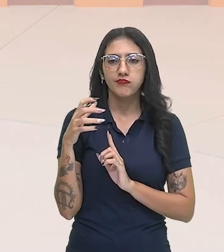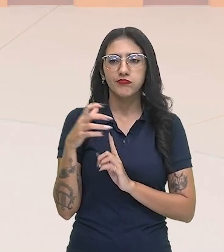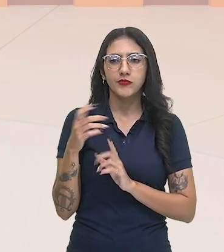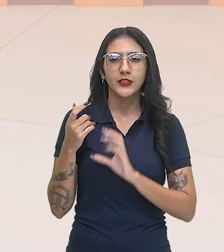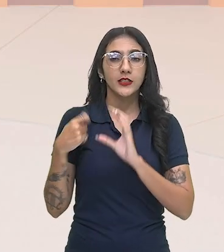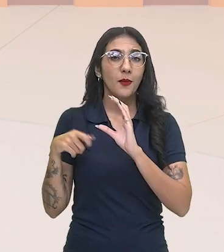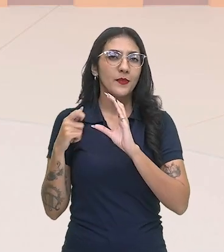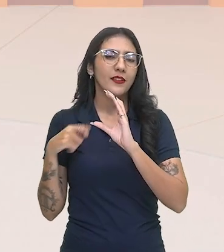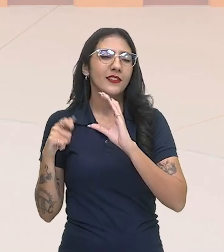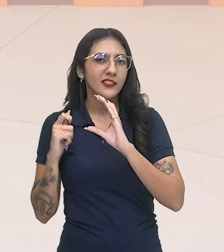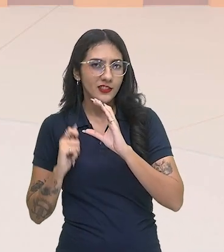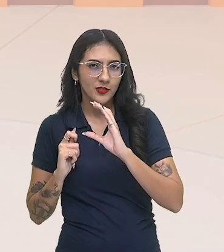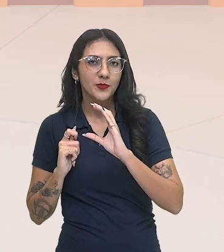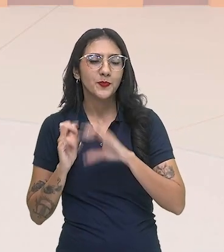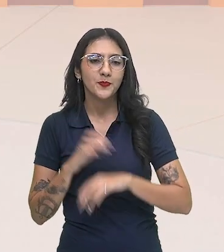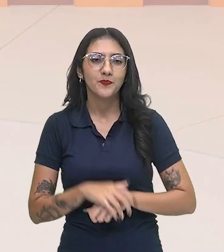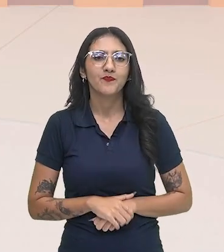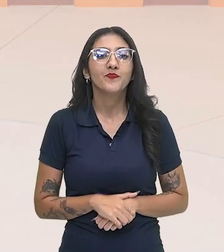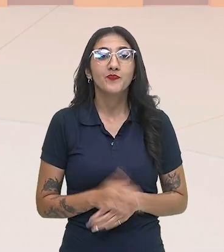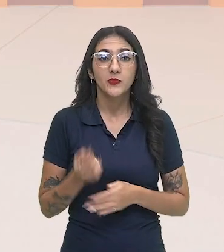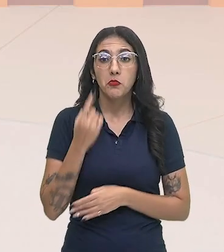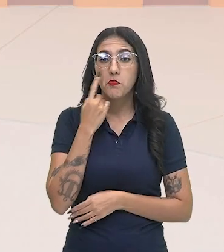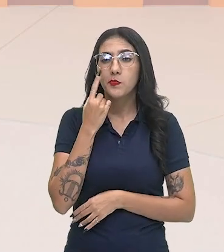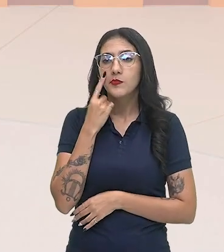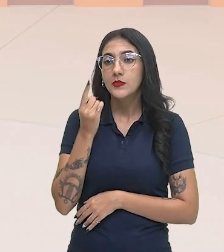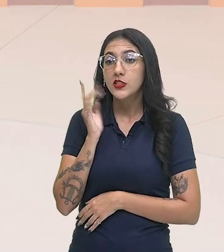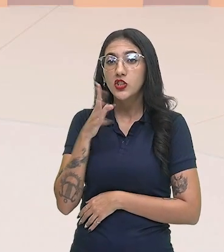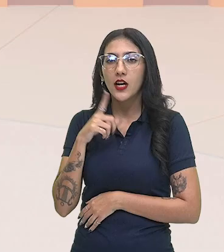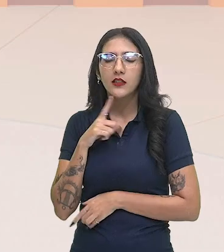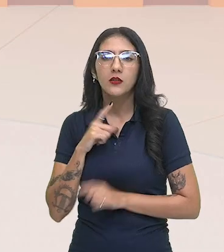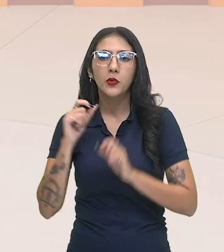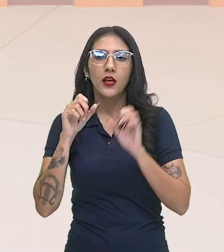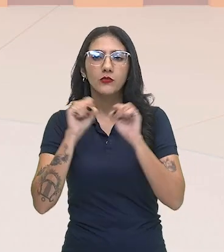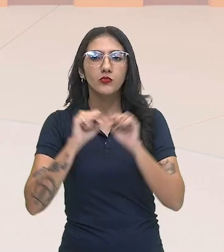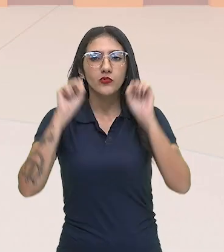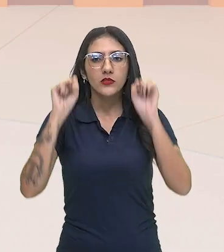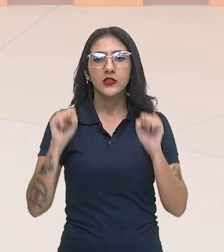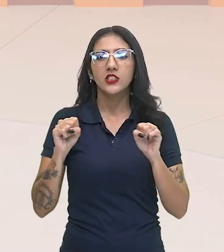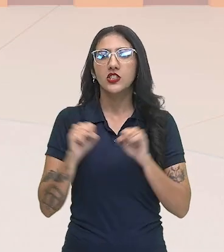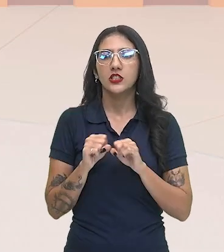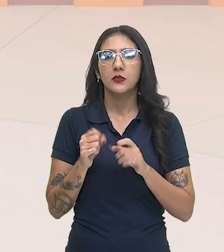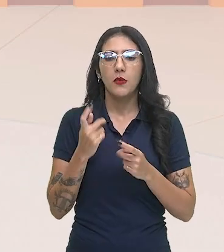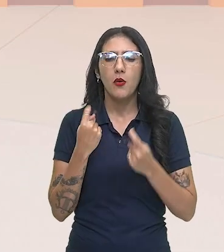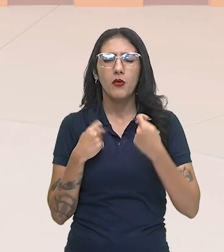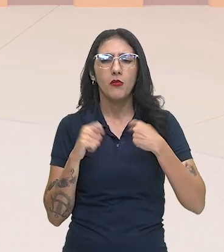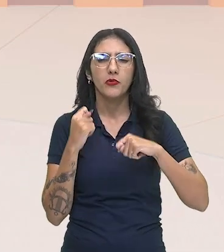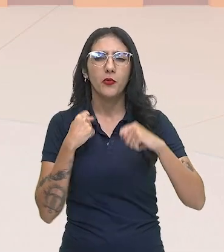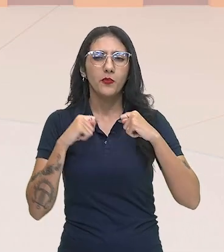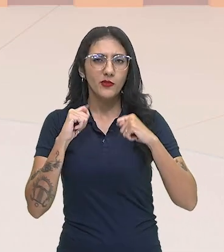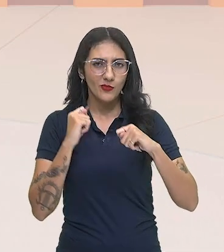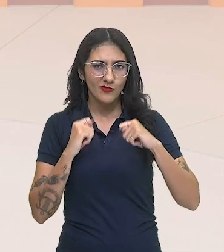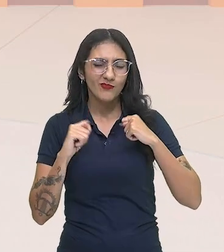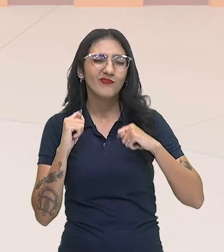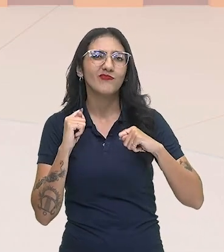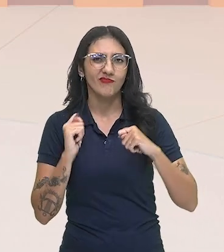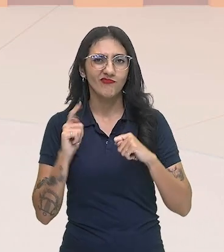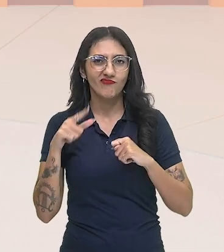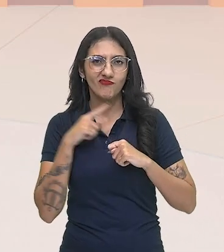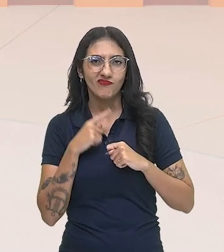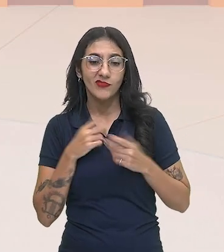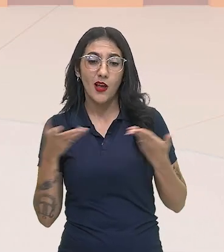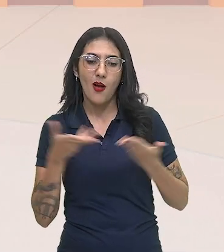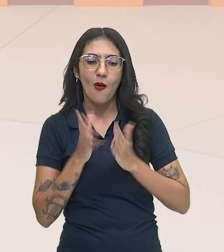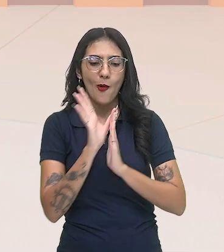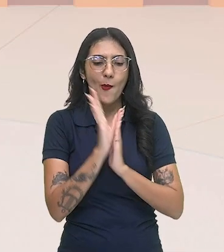capitalista. Vejam aí que já é o sistema que impõe, digamos assim, o seu modelo